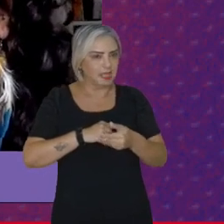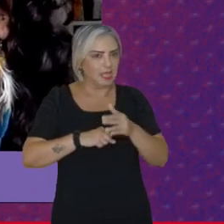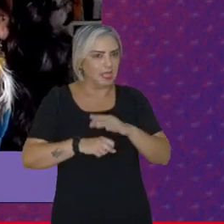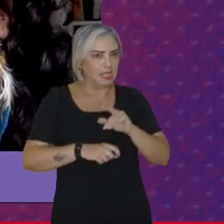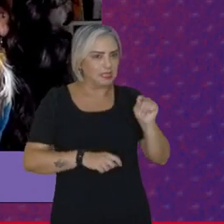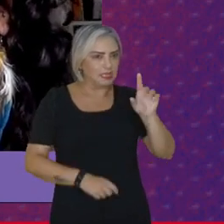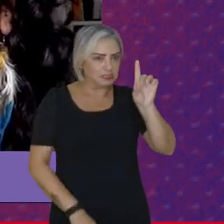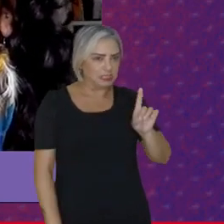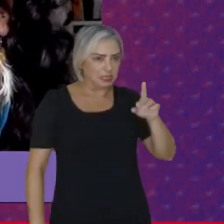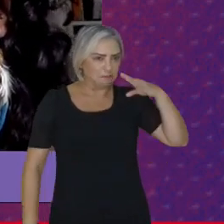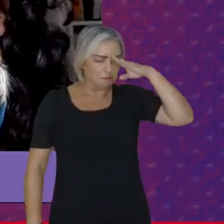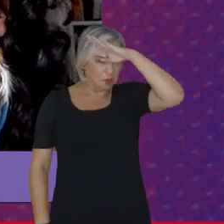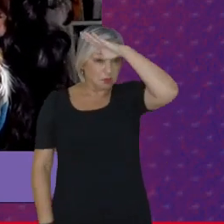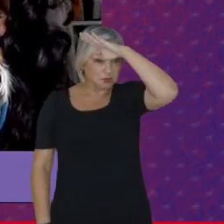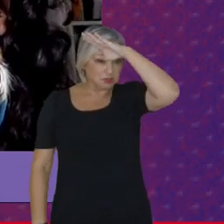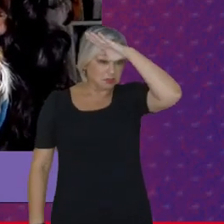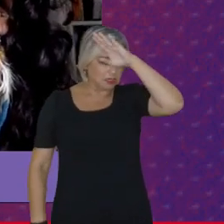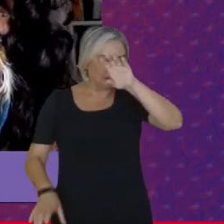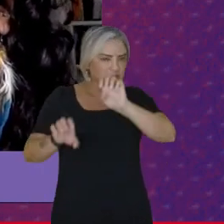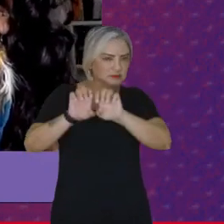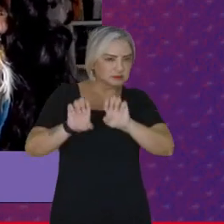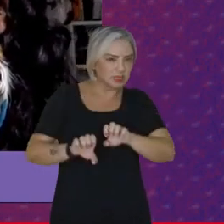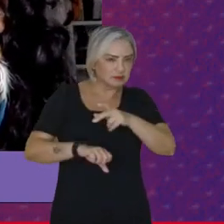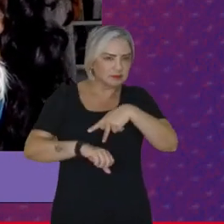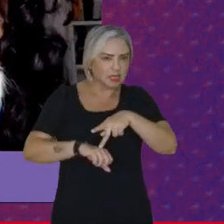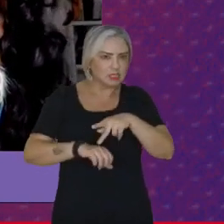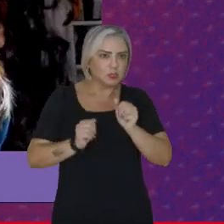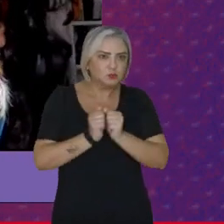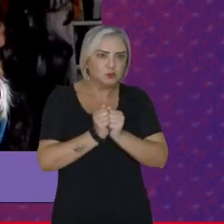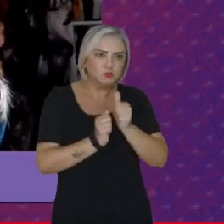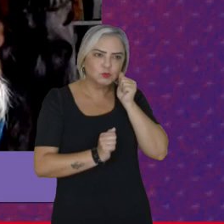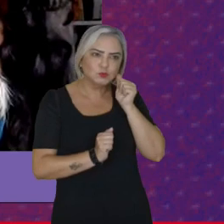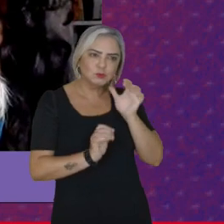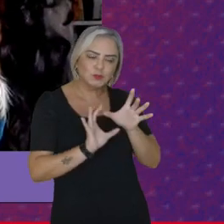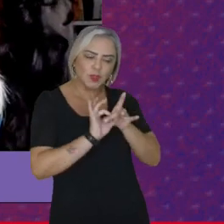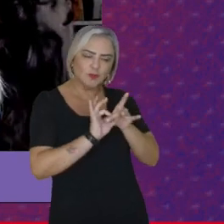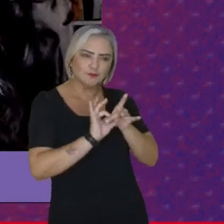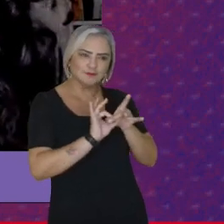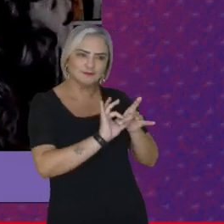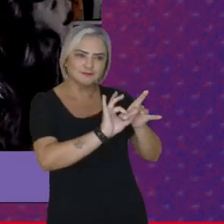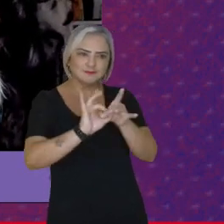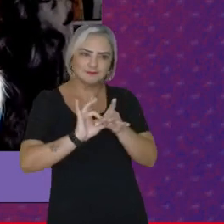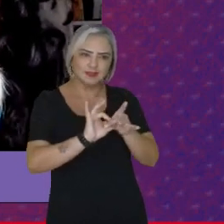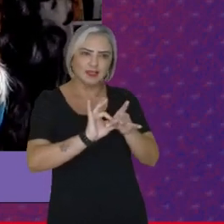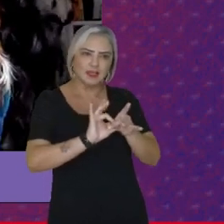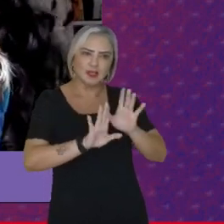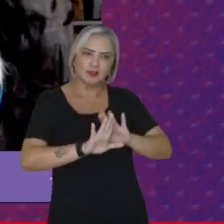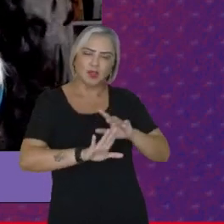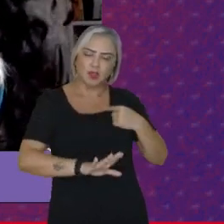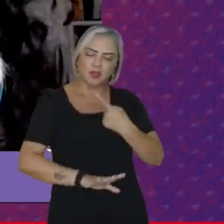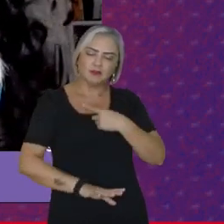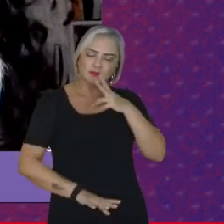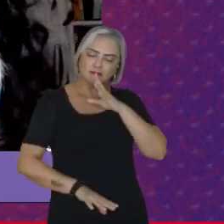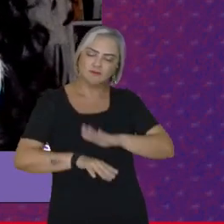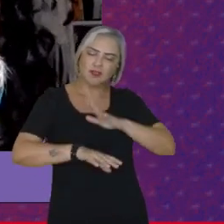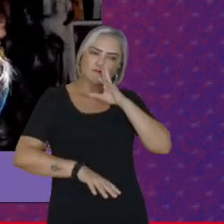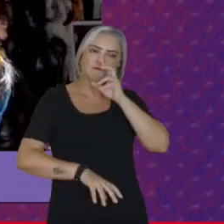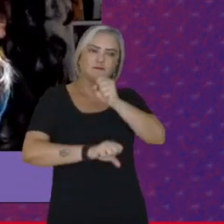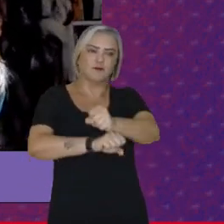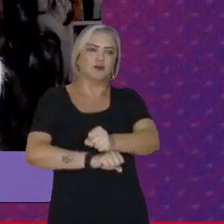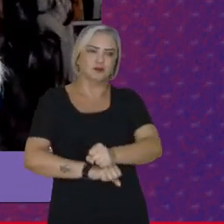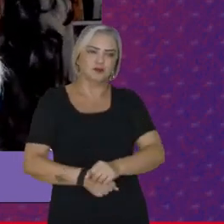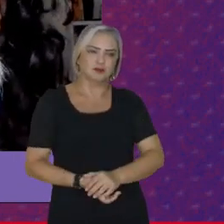e do Bolsonaro de estar estruturado no nosso país. Então, juntas, né, a gente é mais forte.